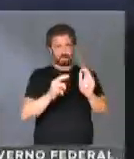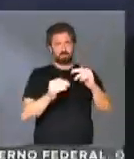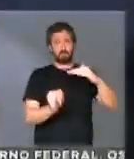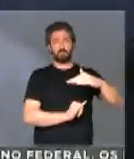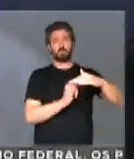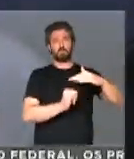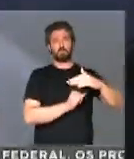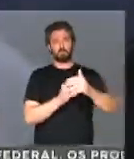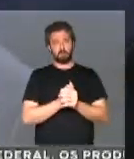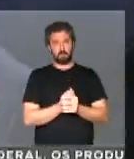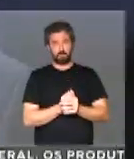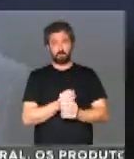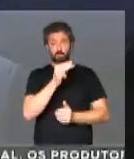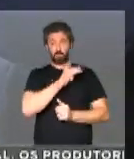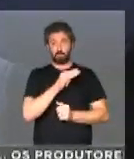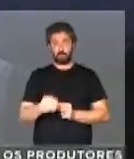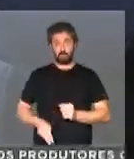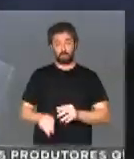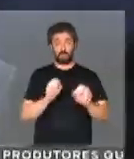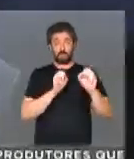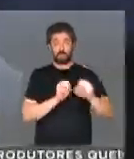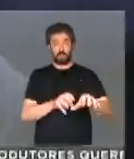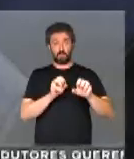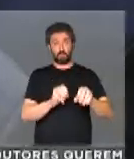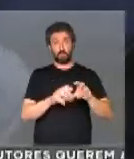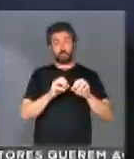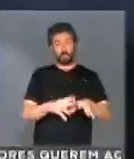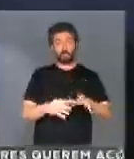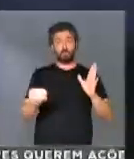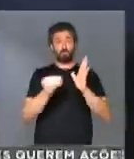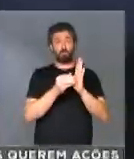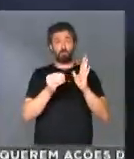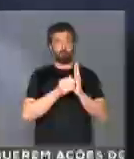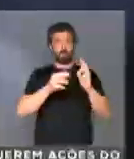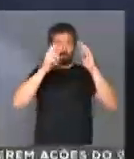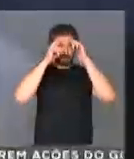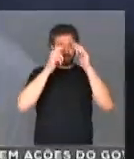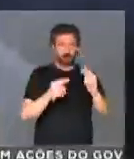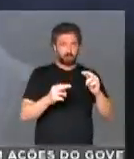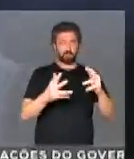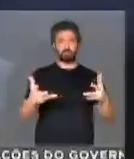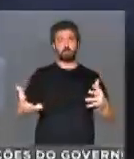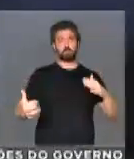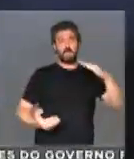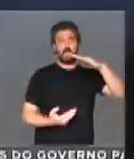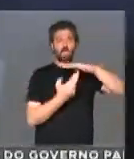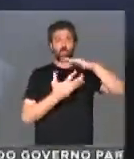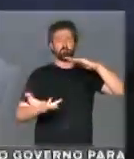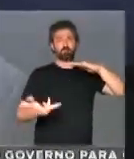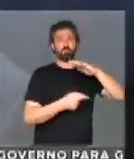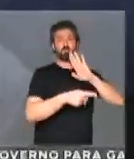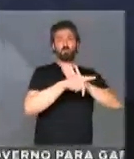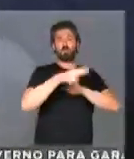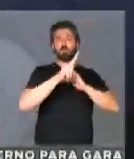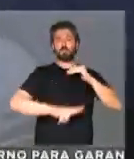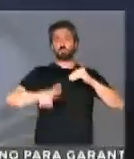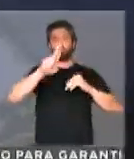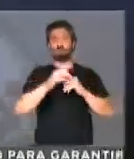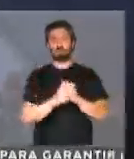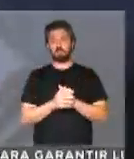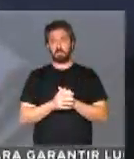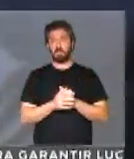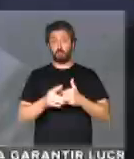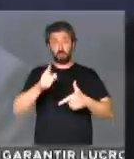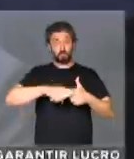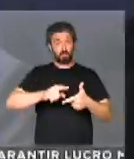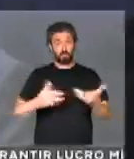essas instituições. O ministro da Educação desrespeitou os magníficos reitores dessas unidades.